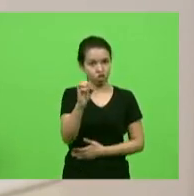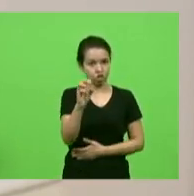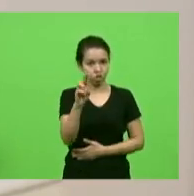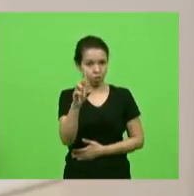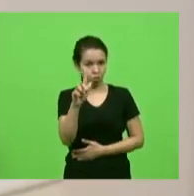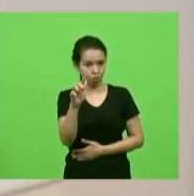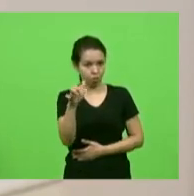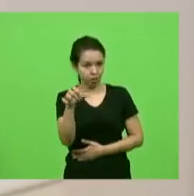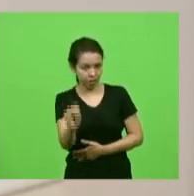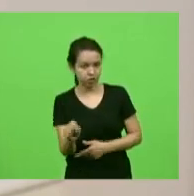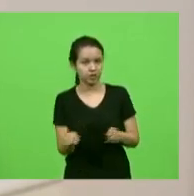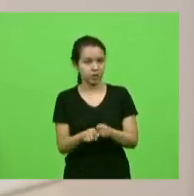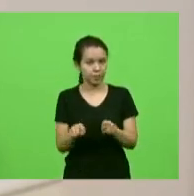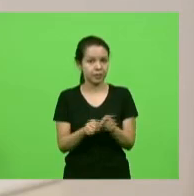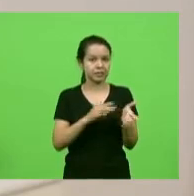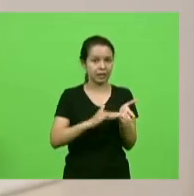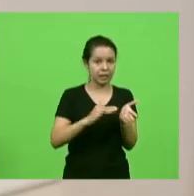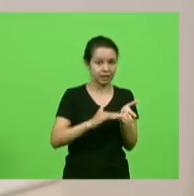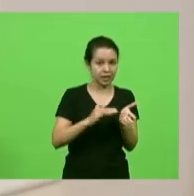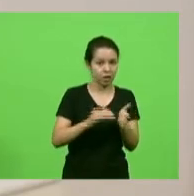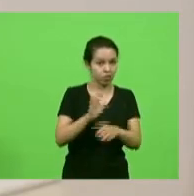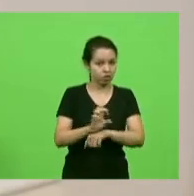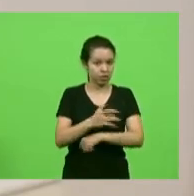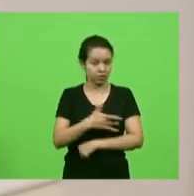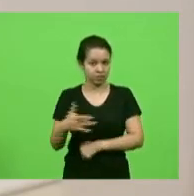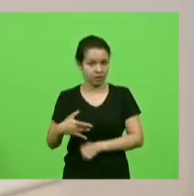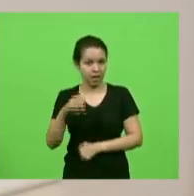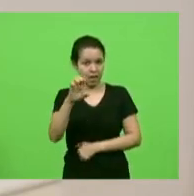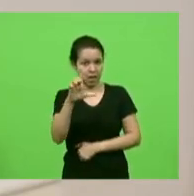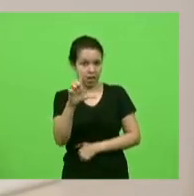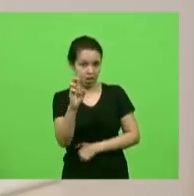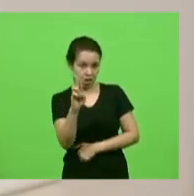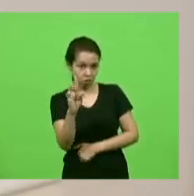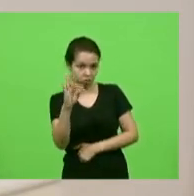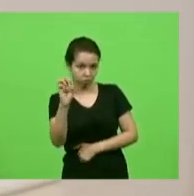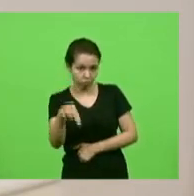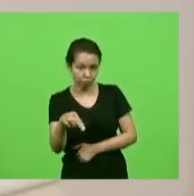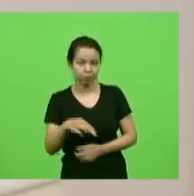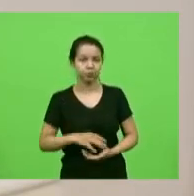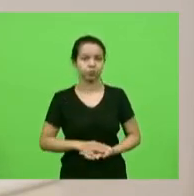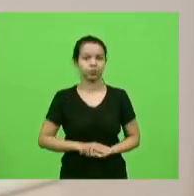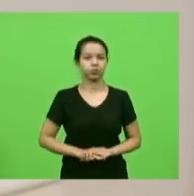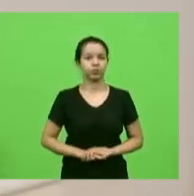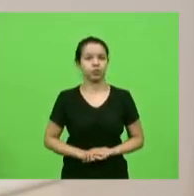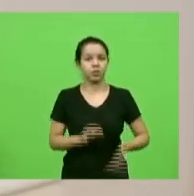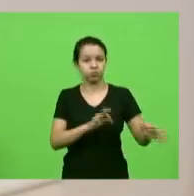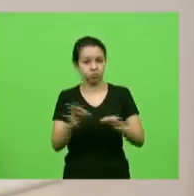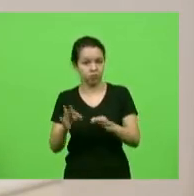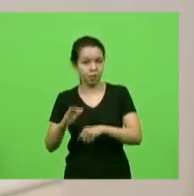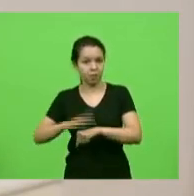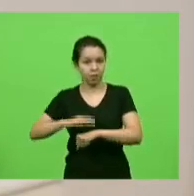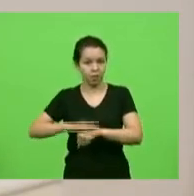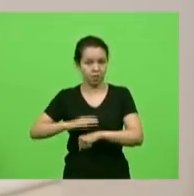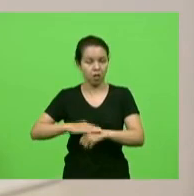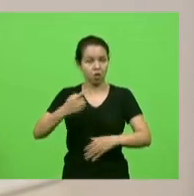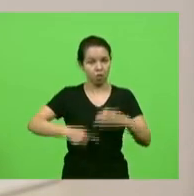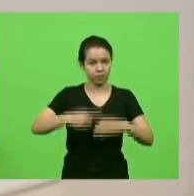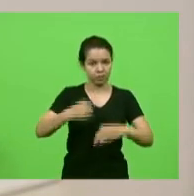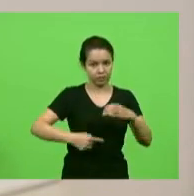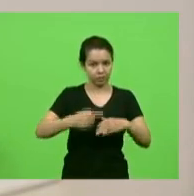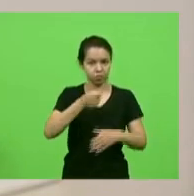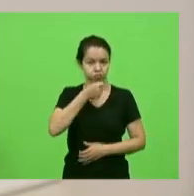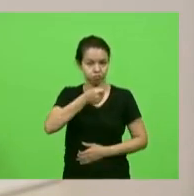o então secretário de Estado da Saúde, senhor Elton de Souza Zeferino, realizada pela Comissão Parlamentar de Inquérito, o